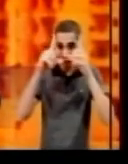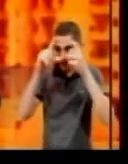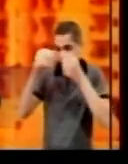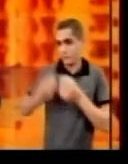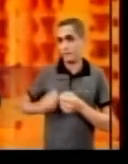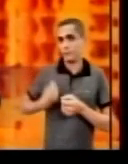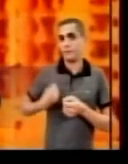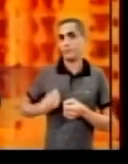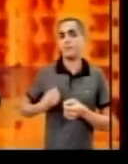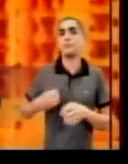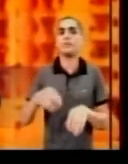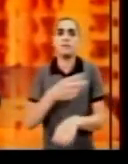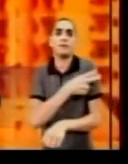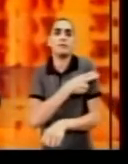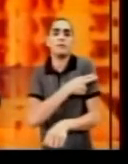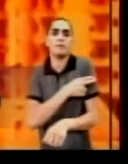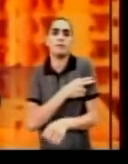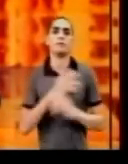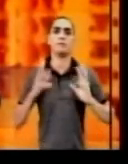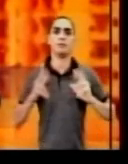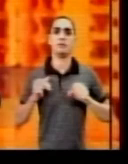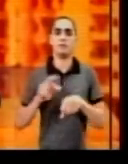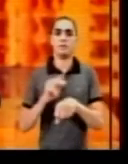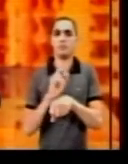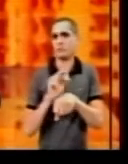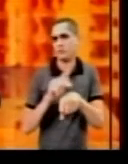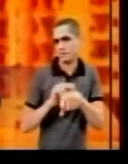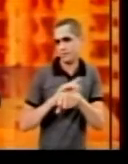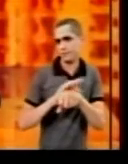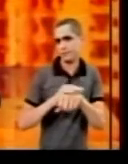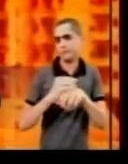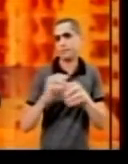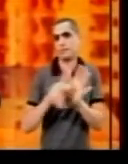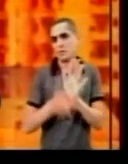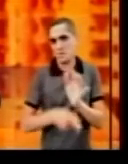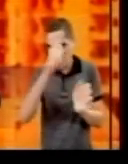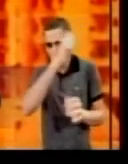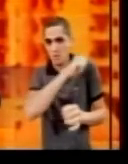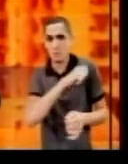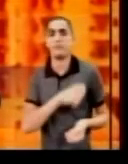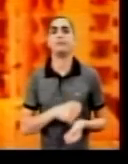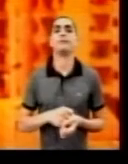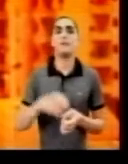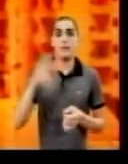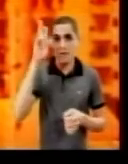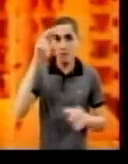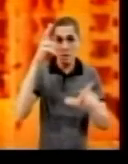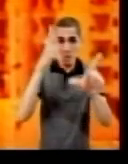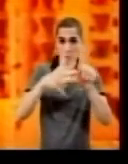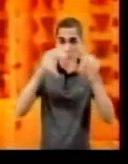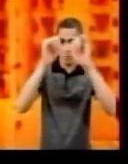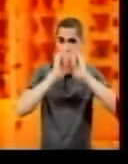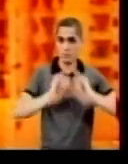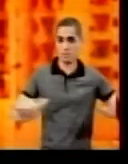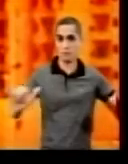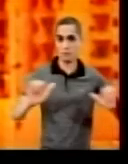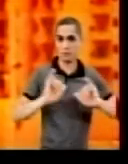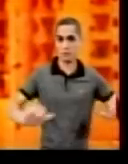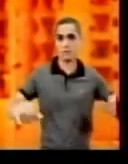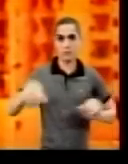Borim, da gerente da Vigilância Sanitária de Rio Preto, Miriam Volk. Lembrando que a nossa próxima transmissão é